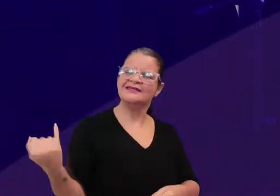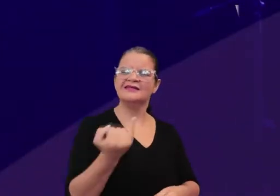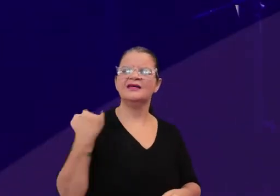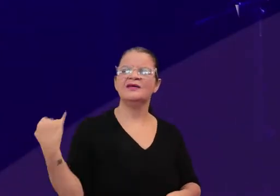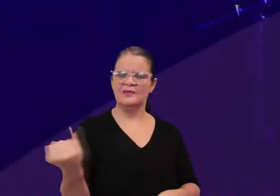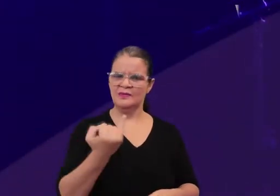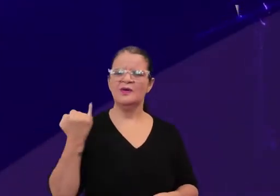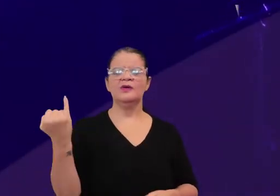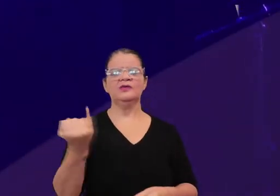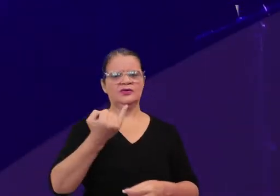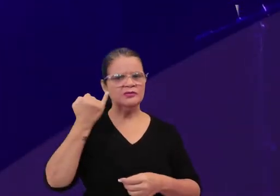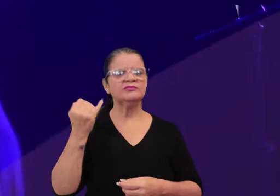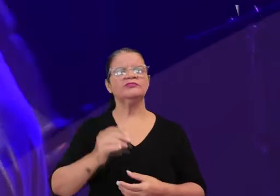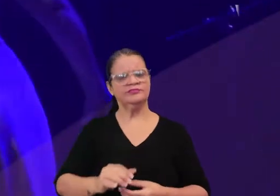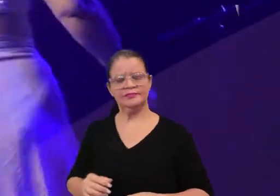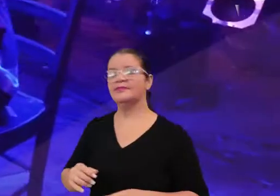trans importam.